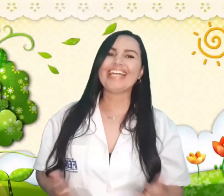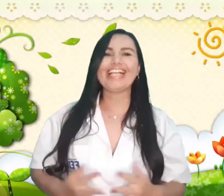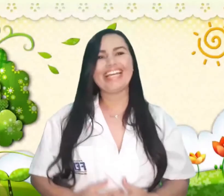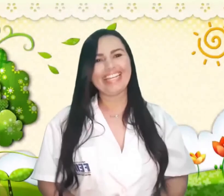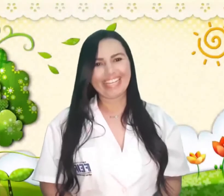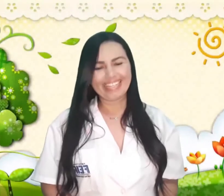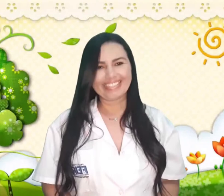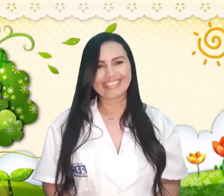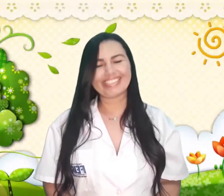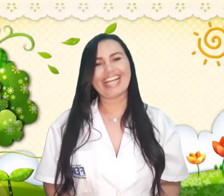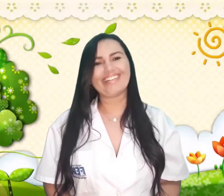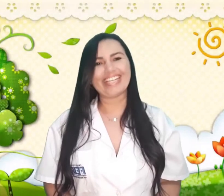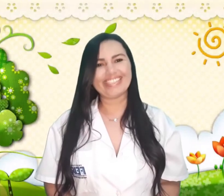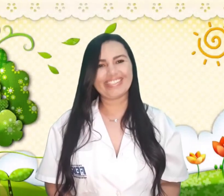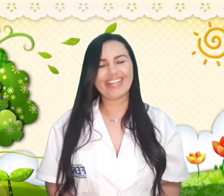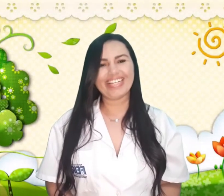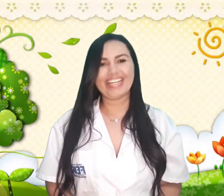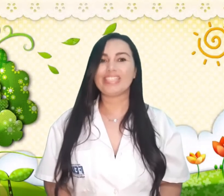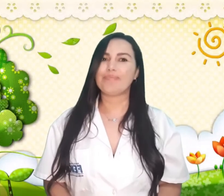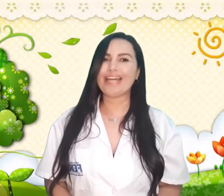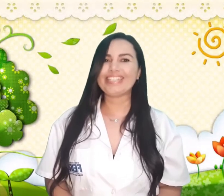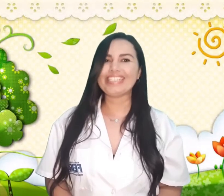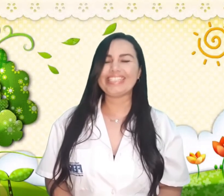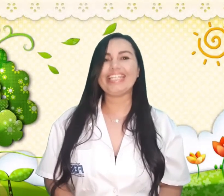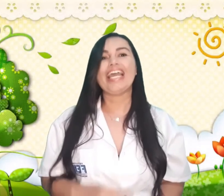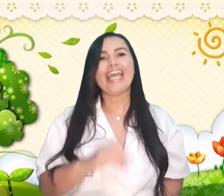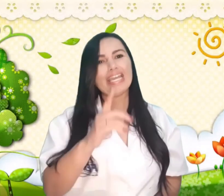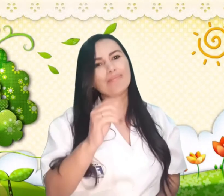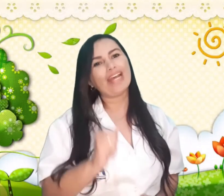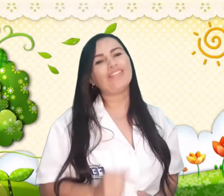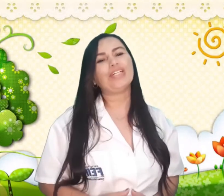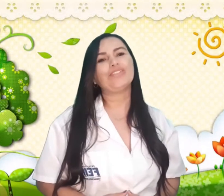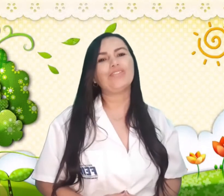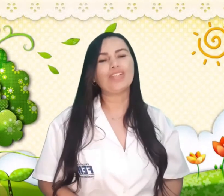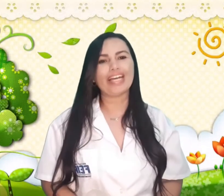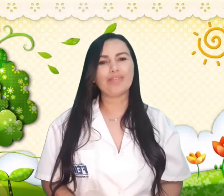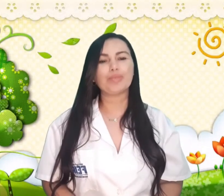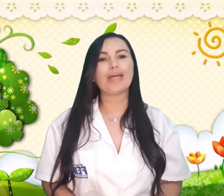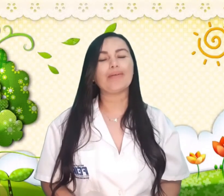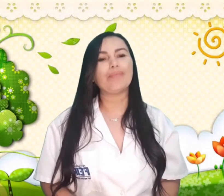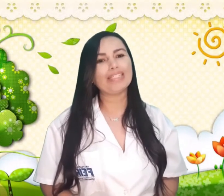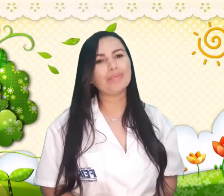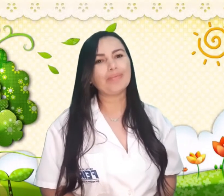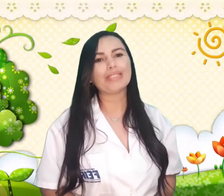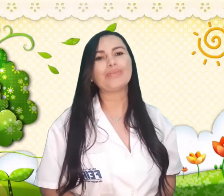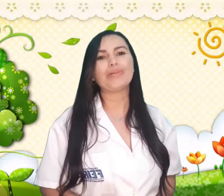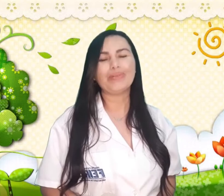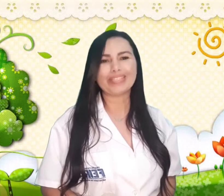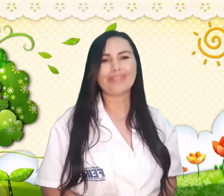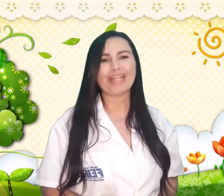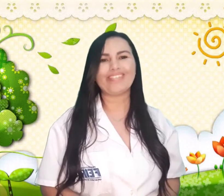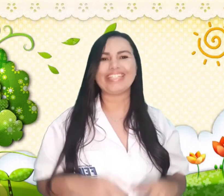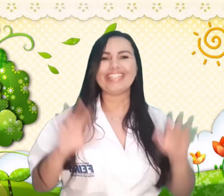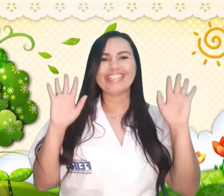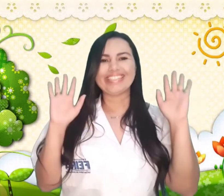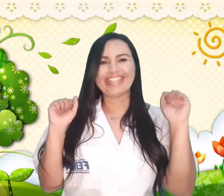E aí, galerinha! Gostaram da história? Espero que sim! E em breve nós voltaremos para mais um momento.